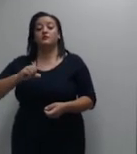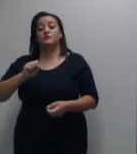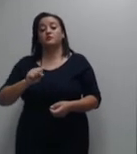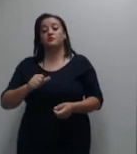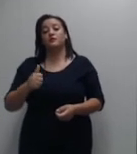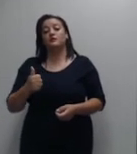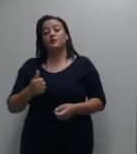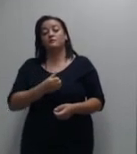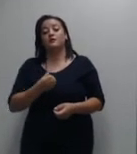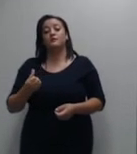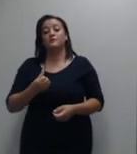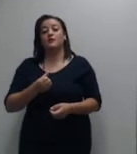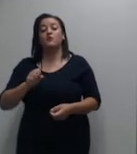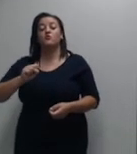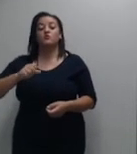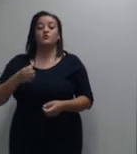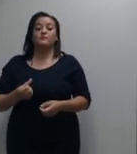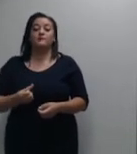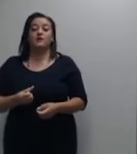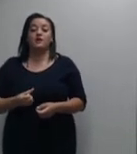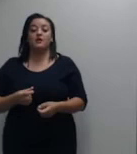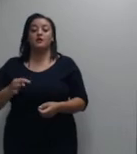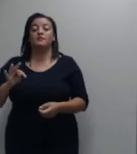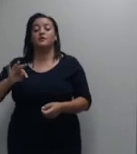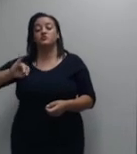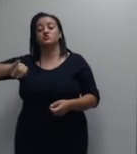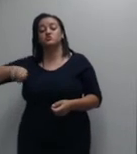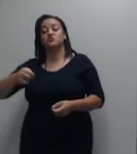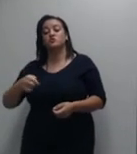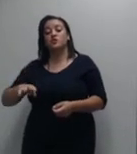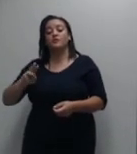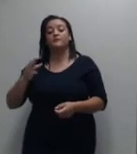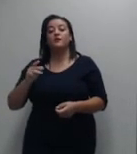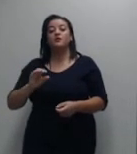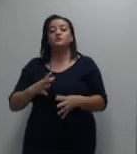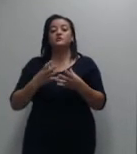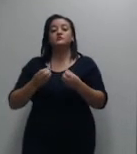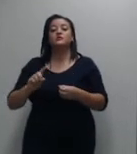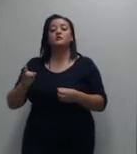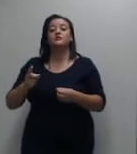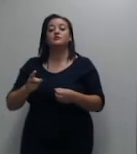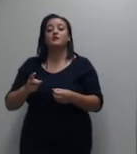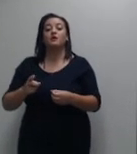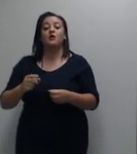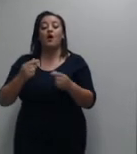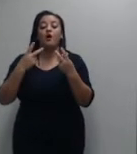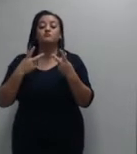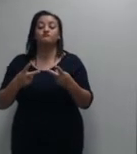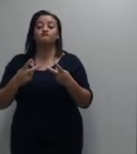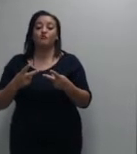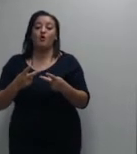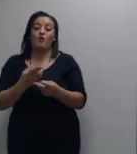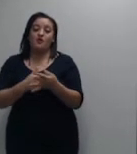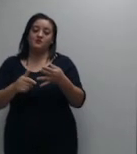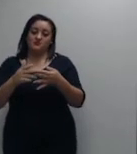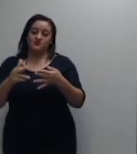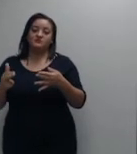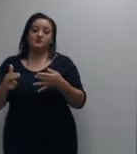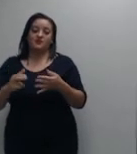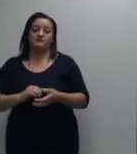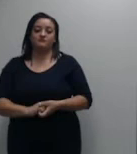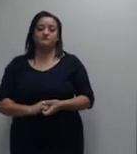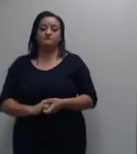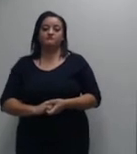16686 TJ Maranhão onde se nega provimento a ambos os agravos eles